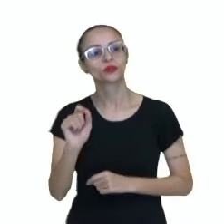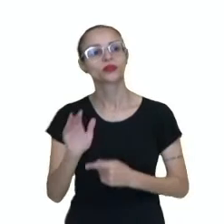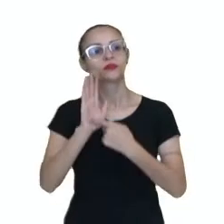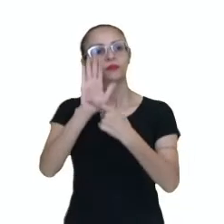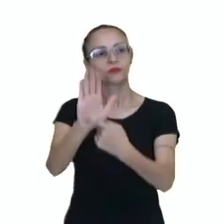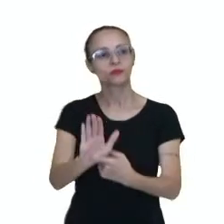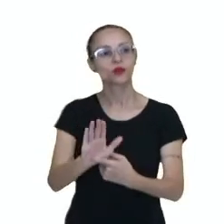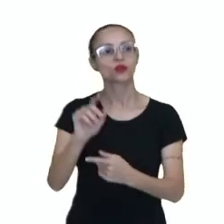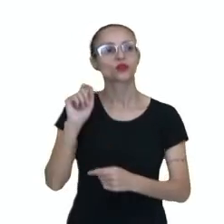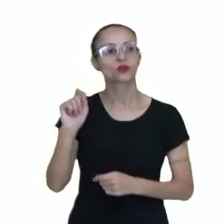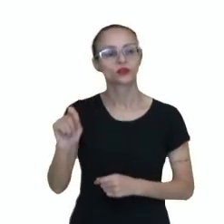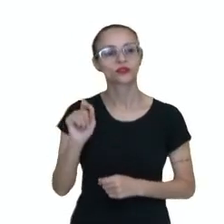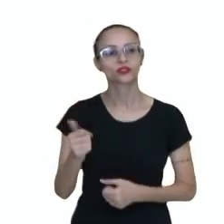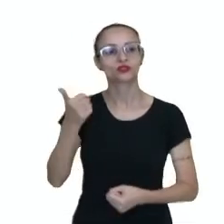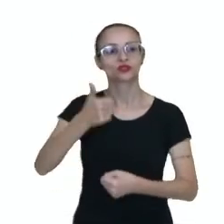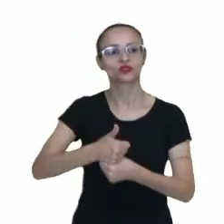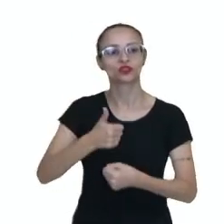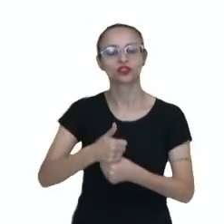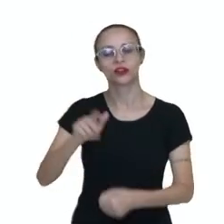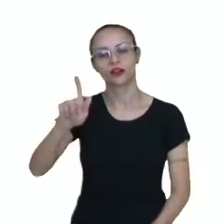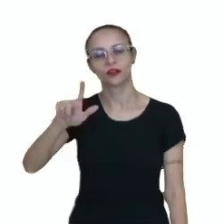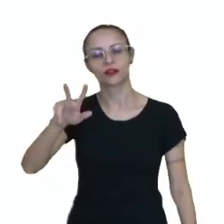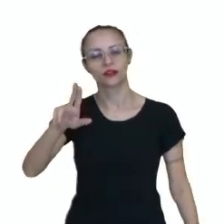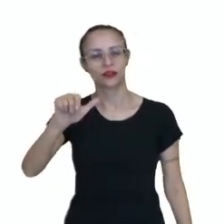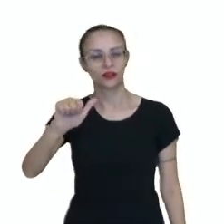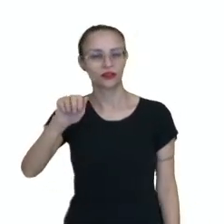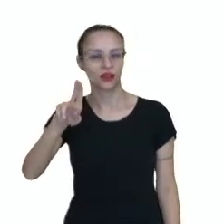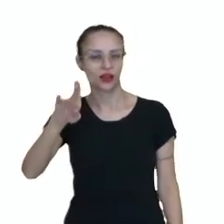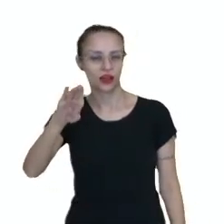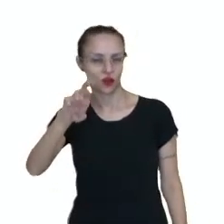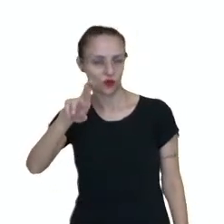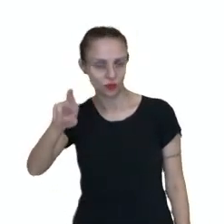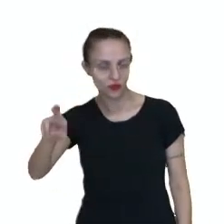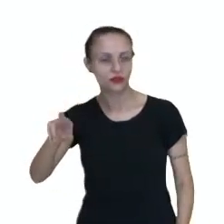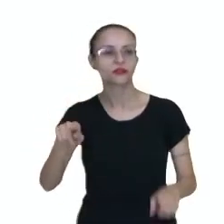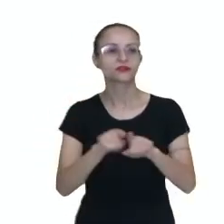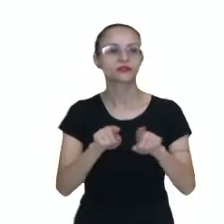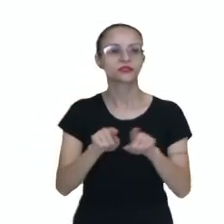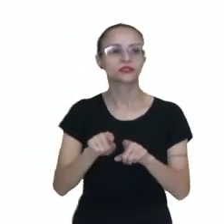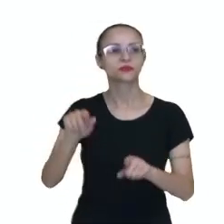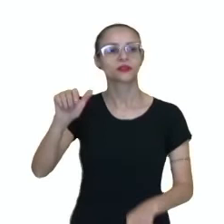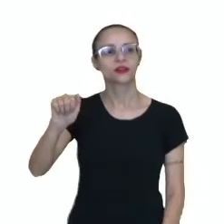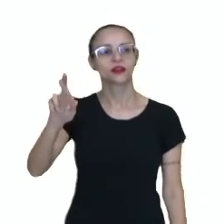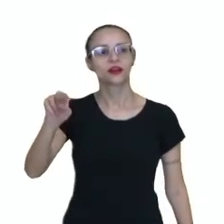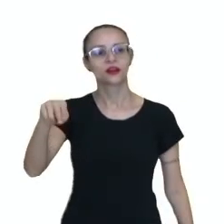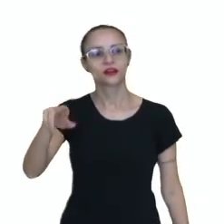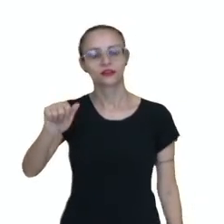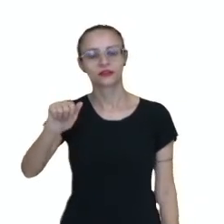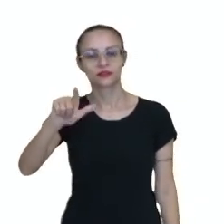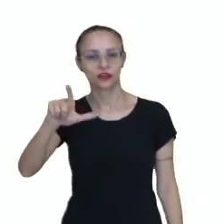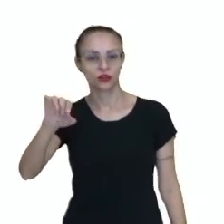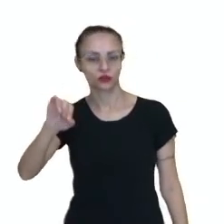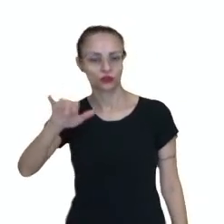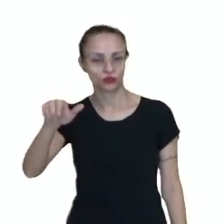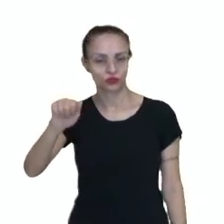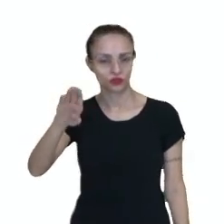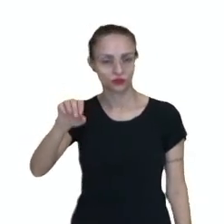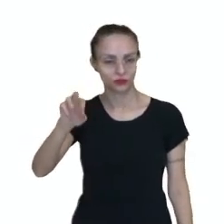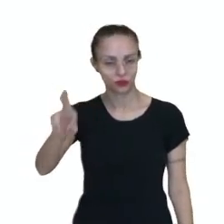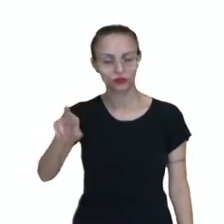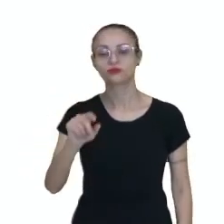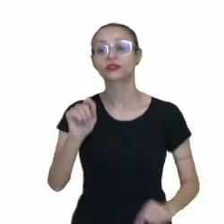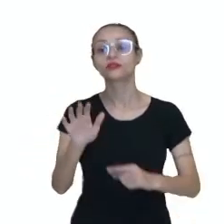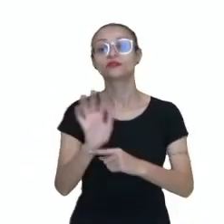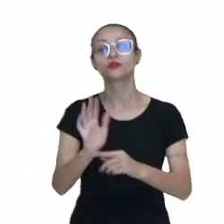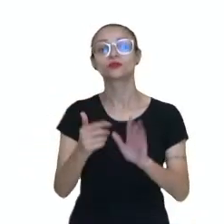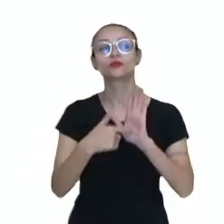destacam-se diretores como Glauber Rocha, Nelson Pereira Santos, Arnaldo Jabor, entre outros. Esses filmes aí procuravam